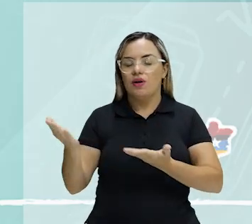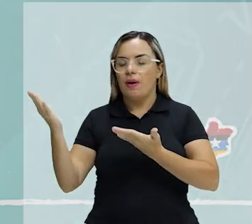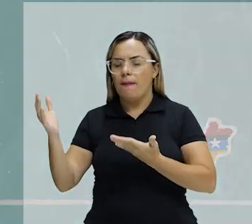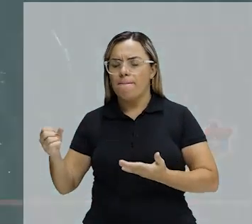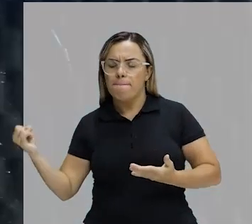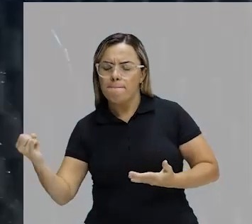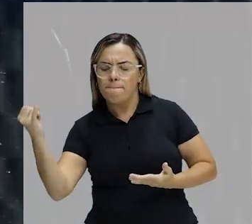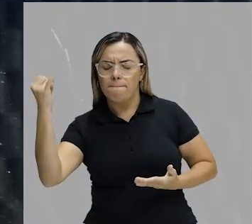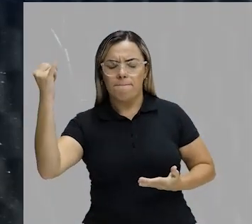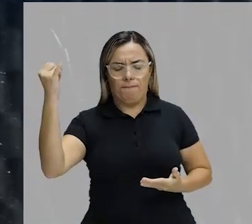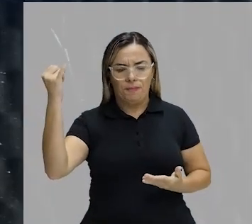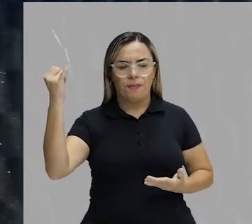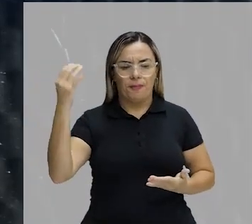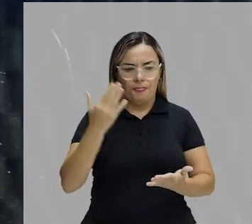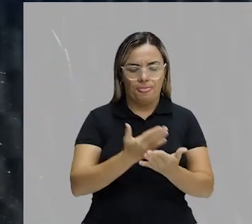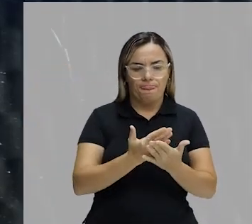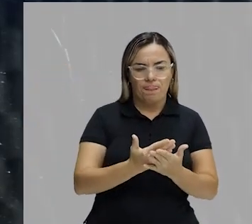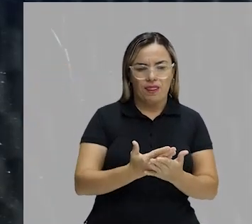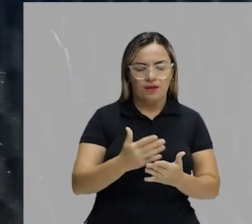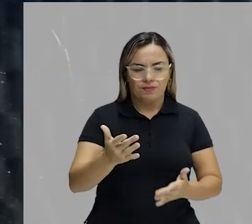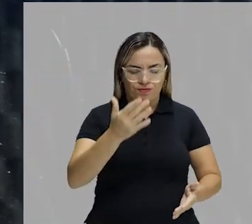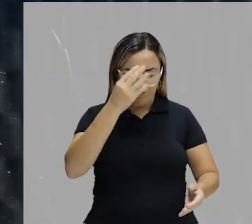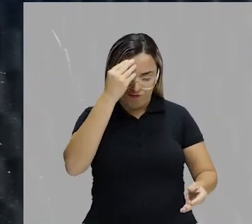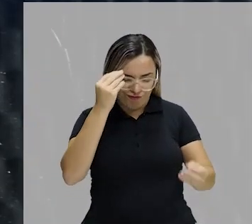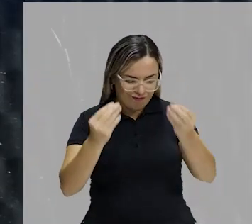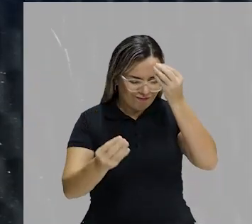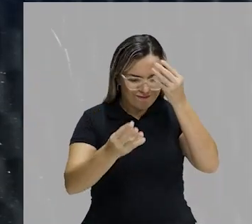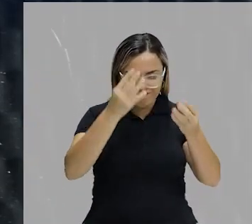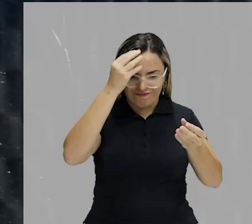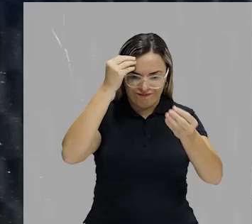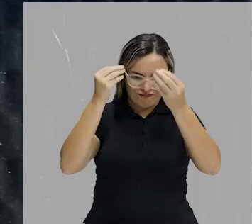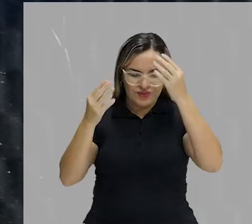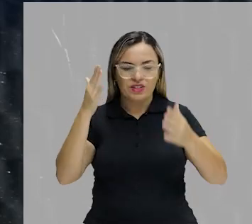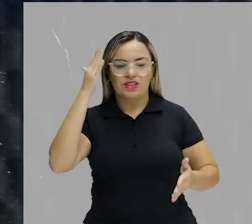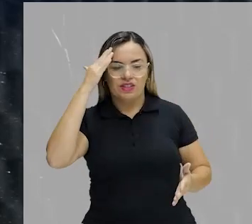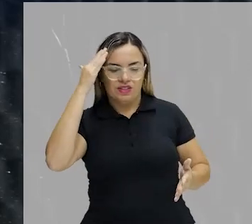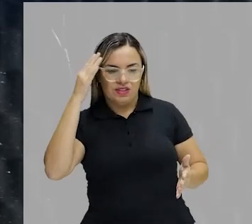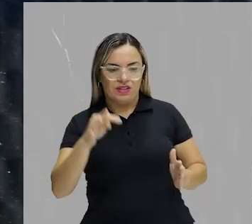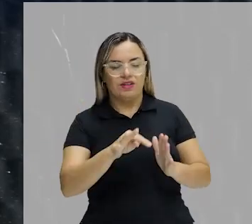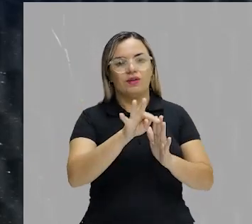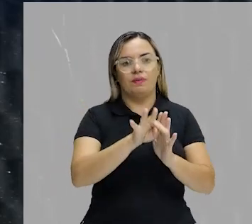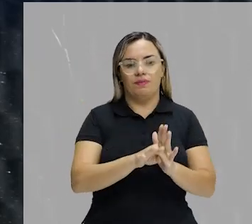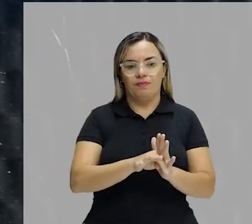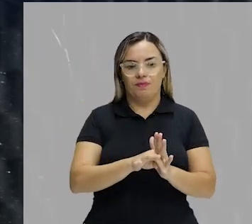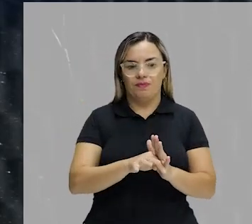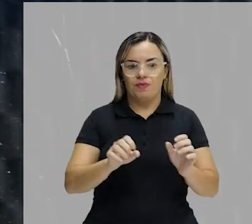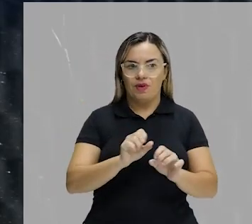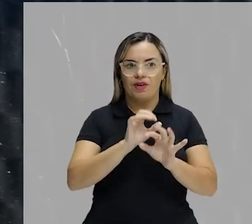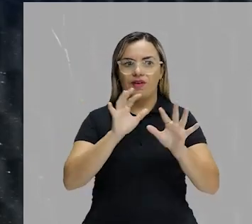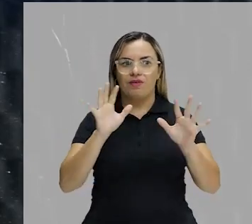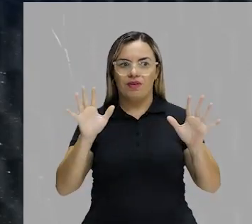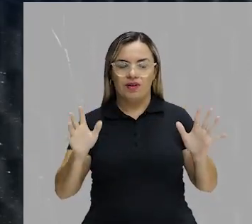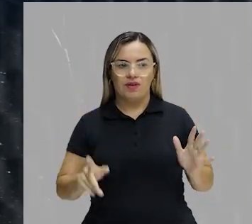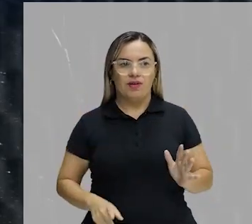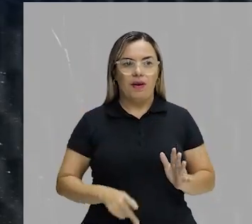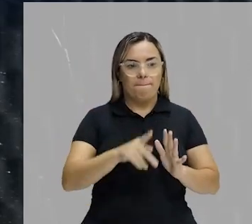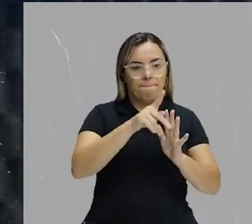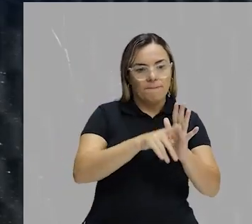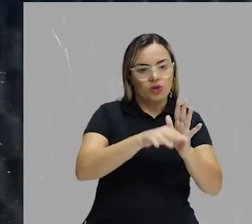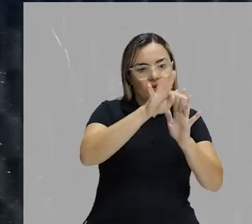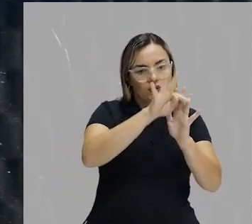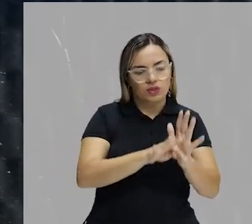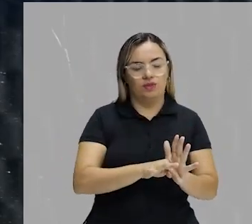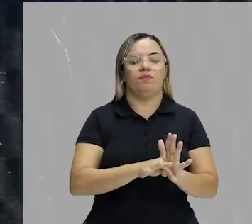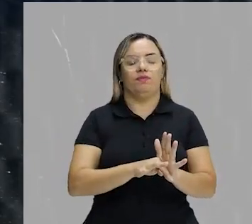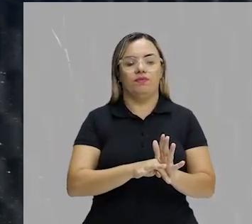o entendimento deste assunto, muito importante para a compreensão textual e, claro, para a sua produção, né? Produção